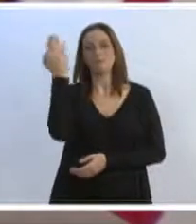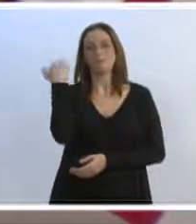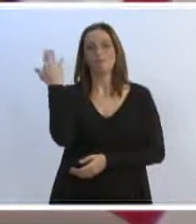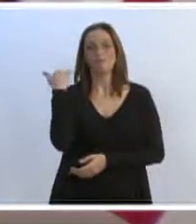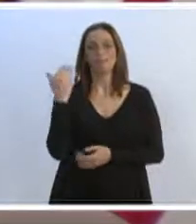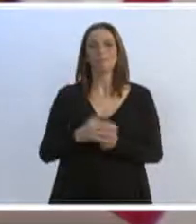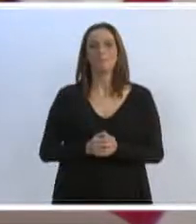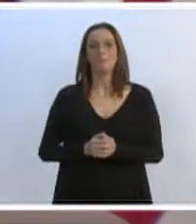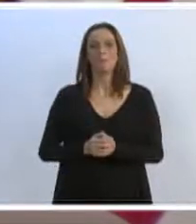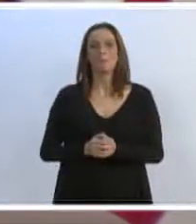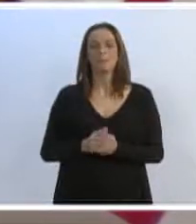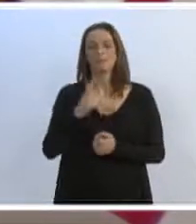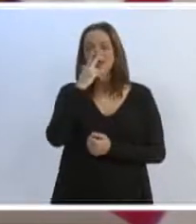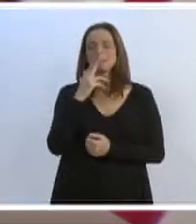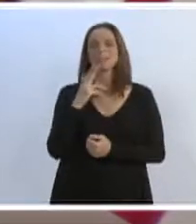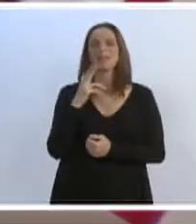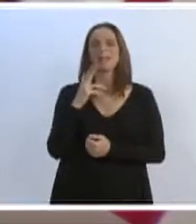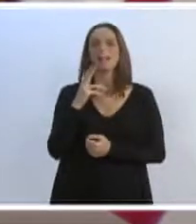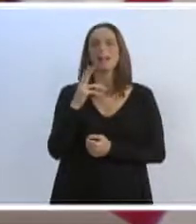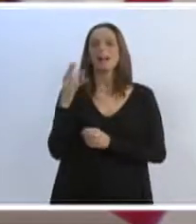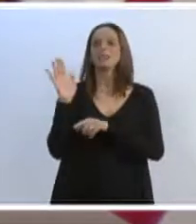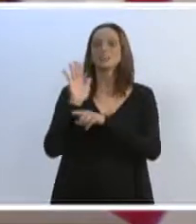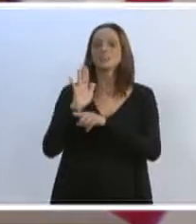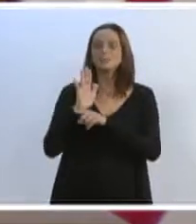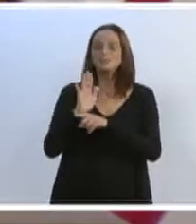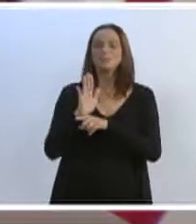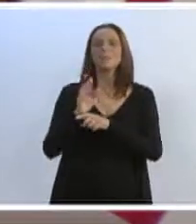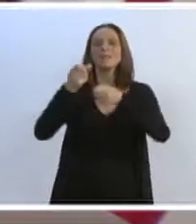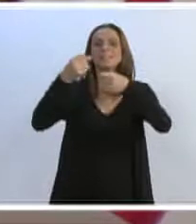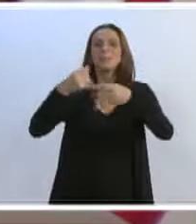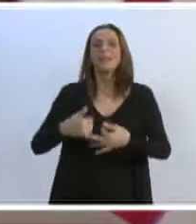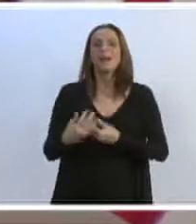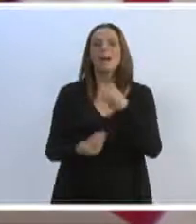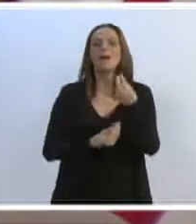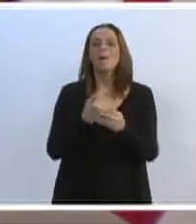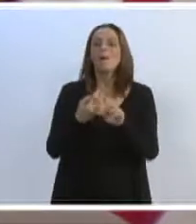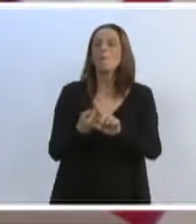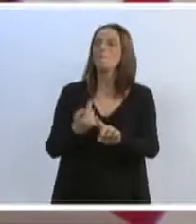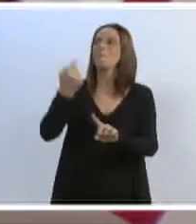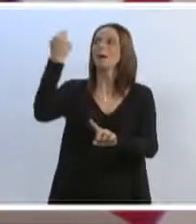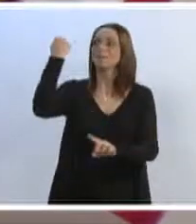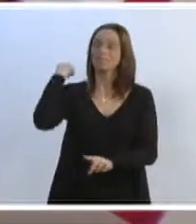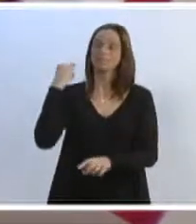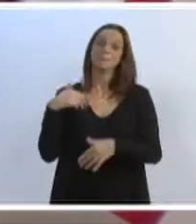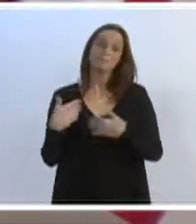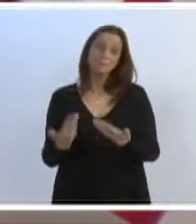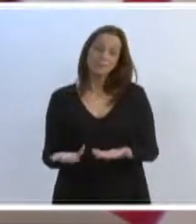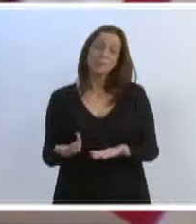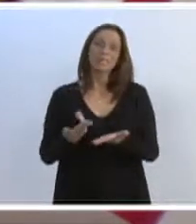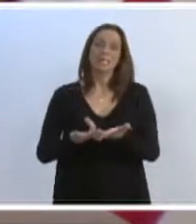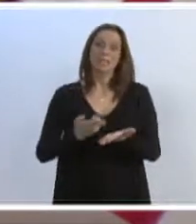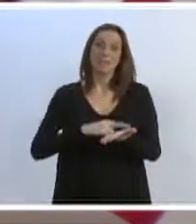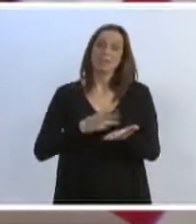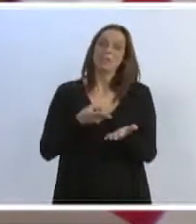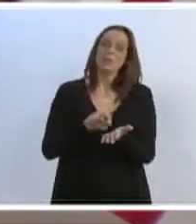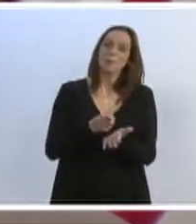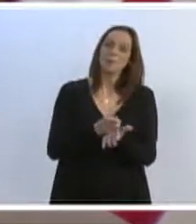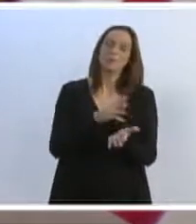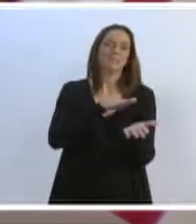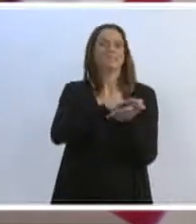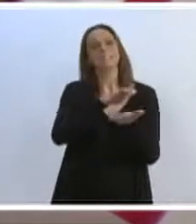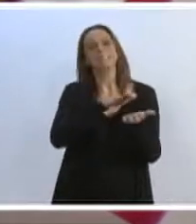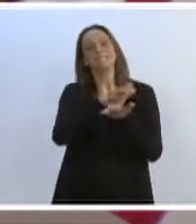em campanhas para que houvesse mais assinantes, para divulgar a revista, e ela continua de forma incansável.